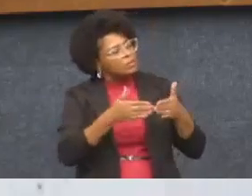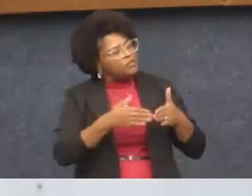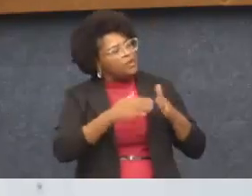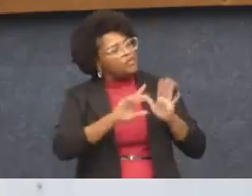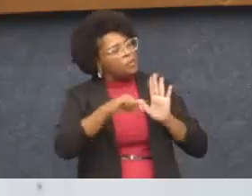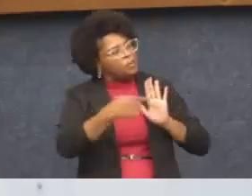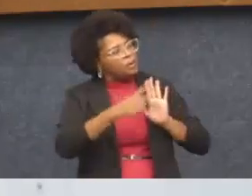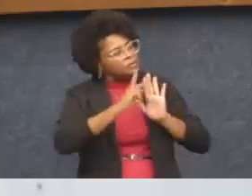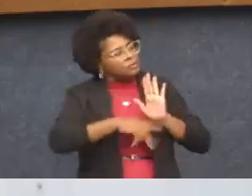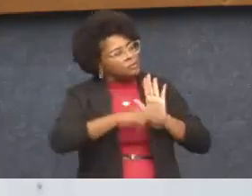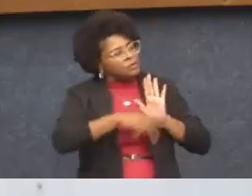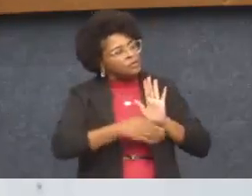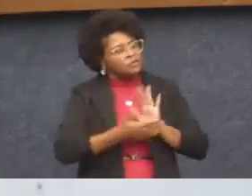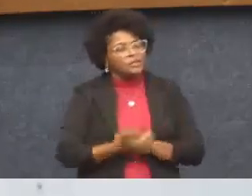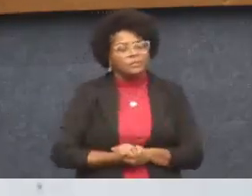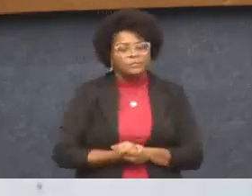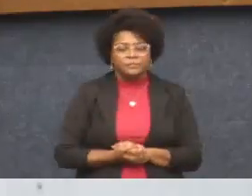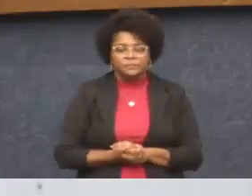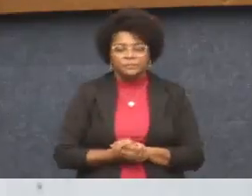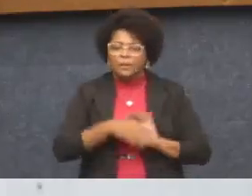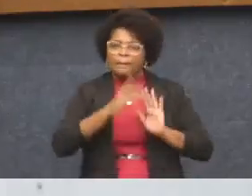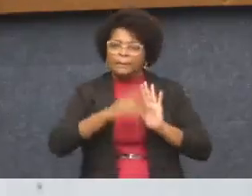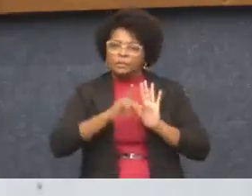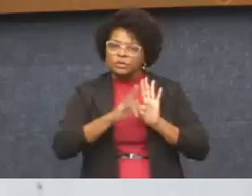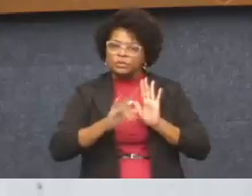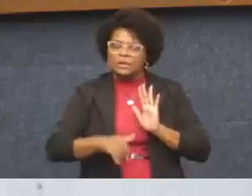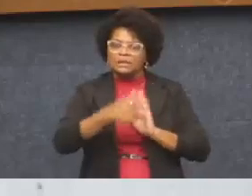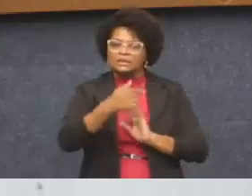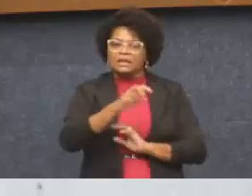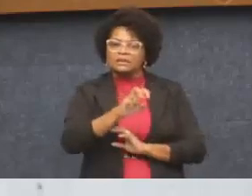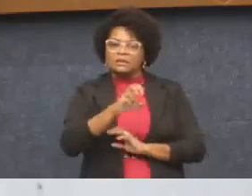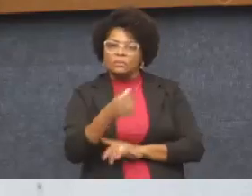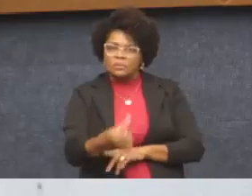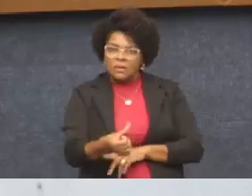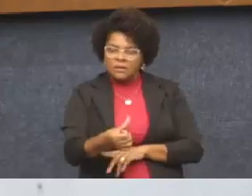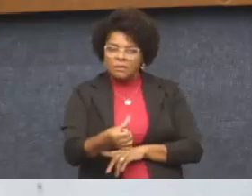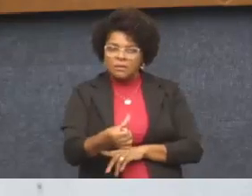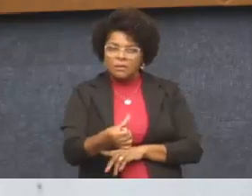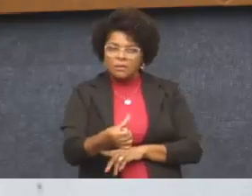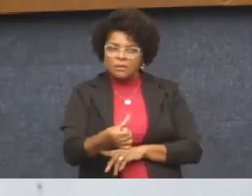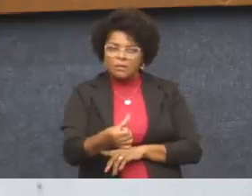pauta. Projeto de lei 756,